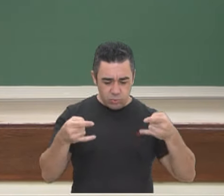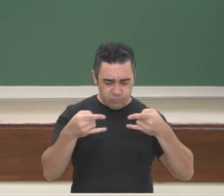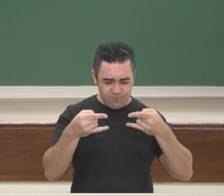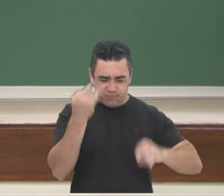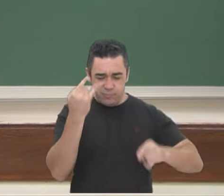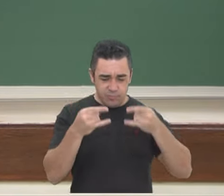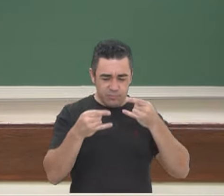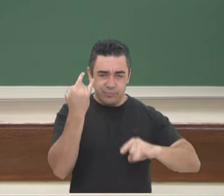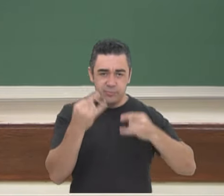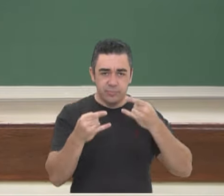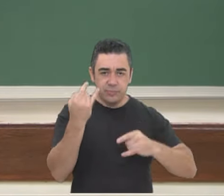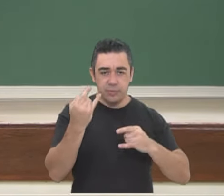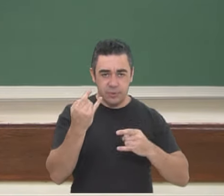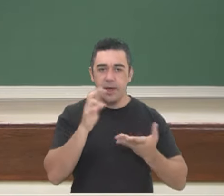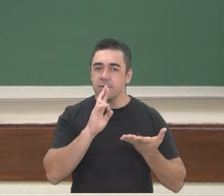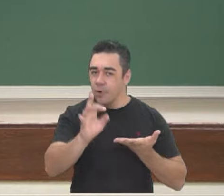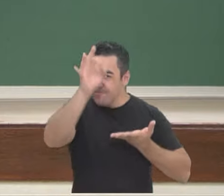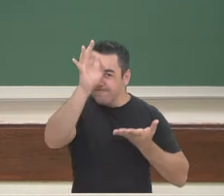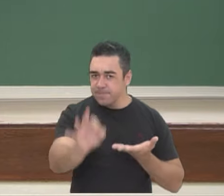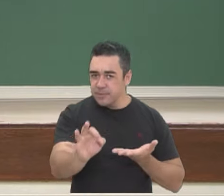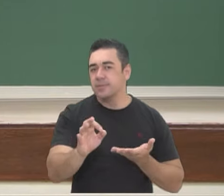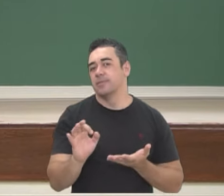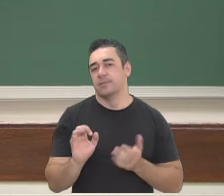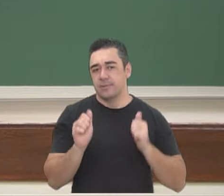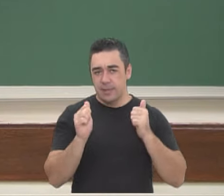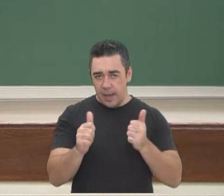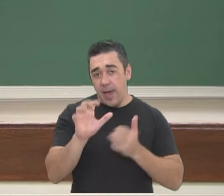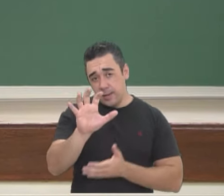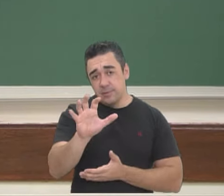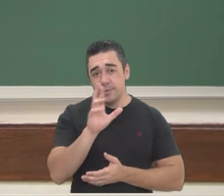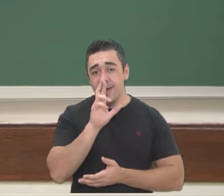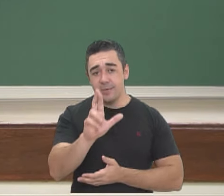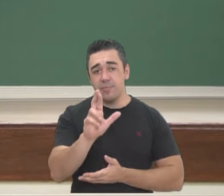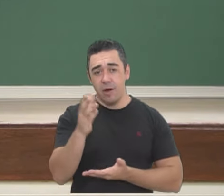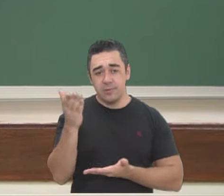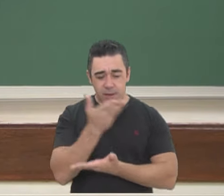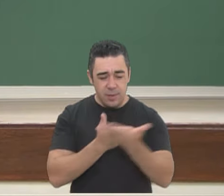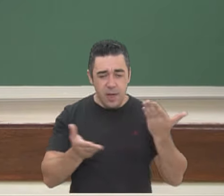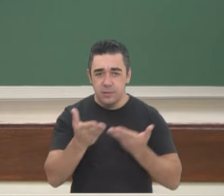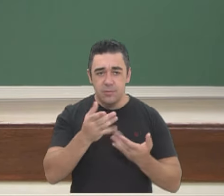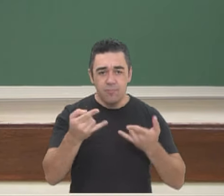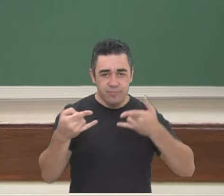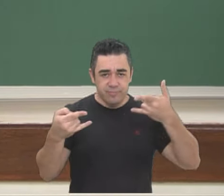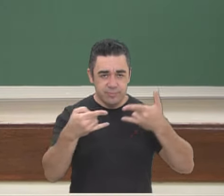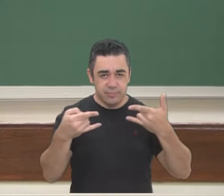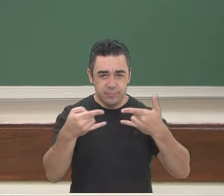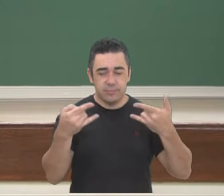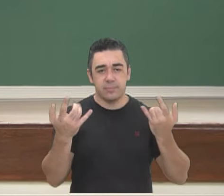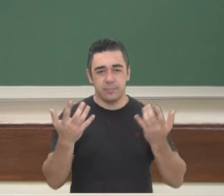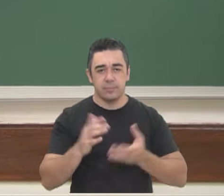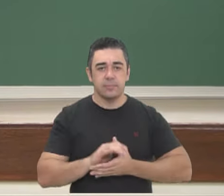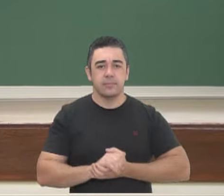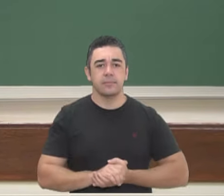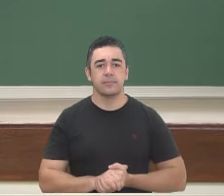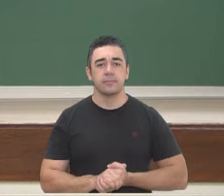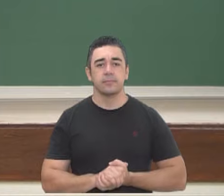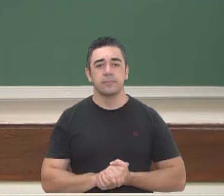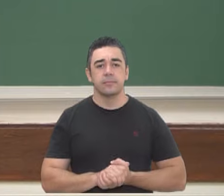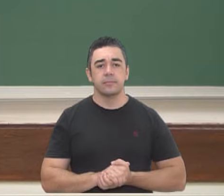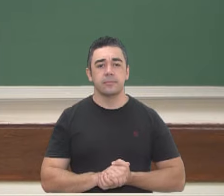então quem respondeu isso tá de parabéns tá é essa a interação que acontece entre eles e